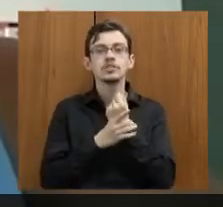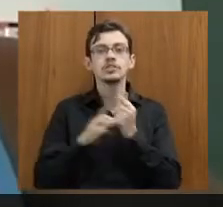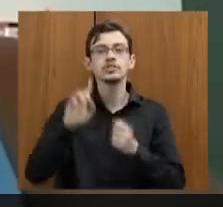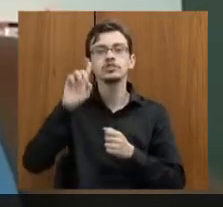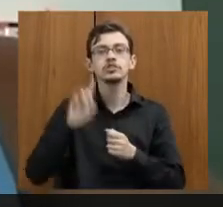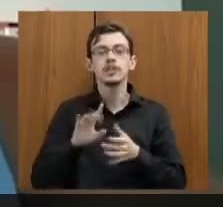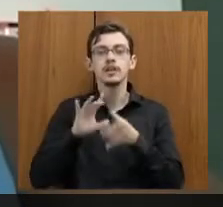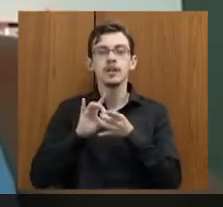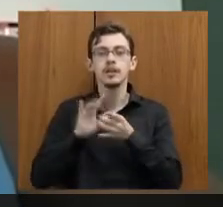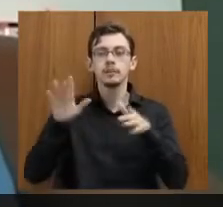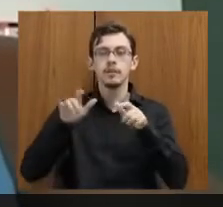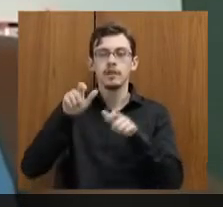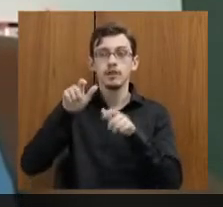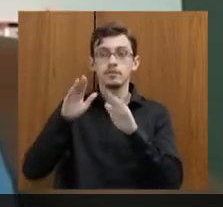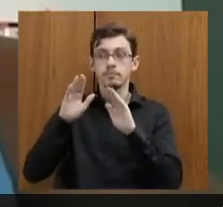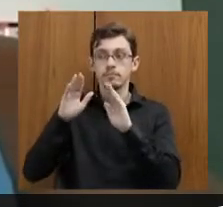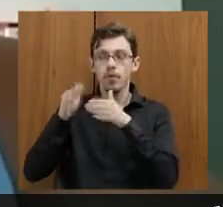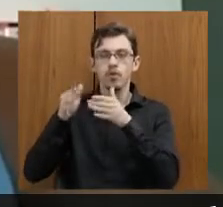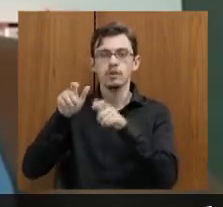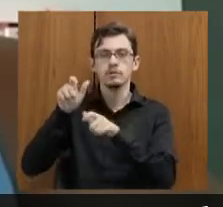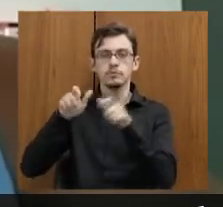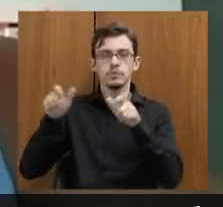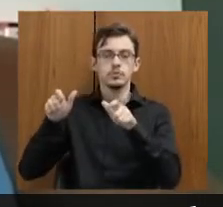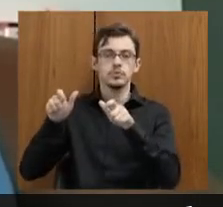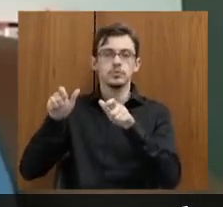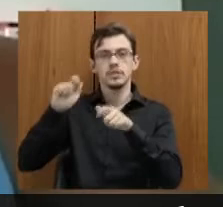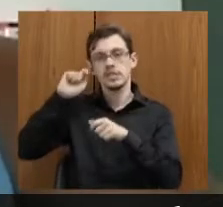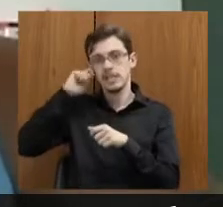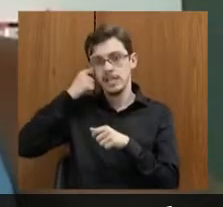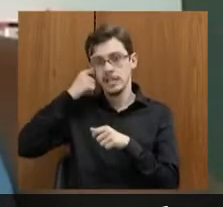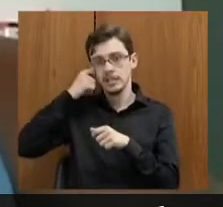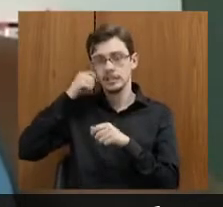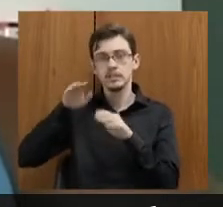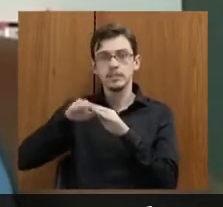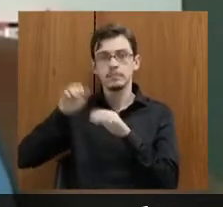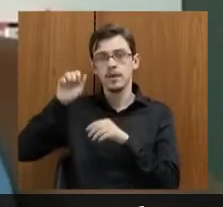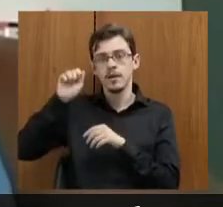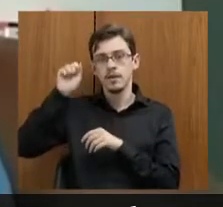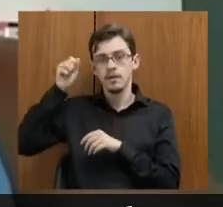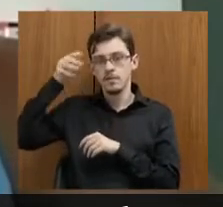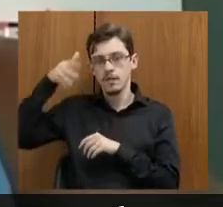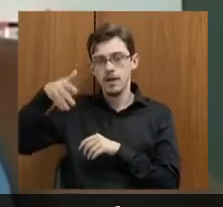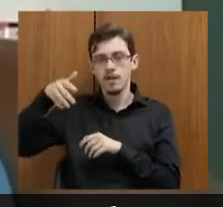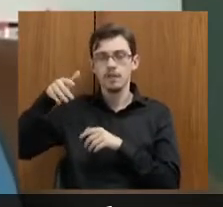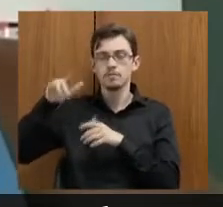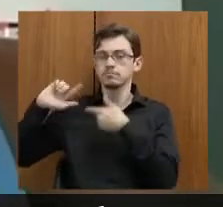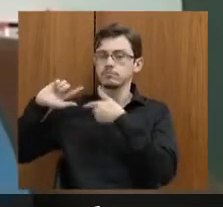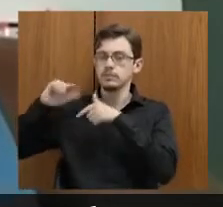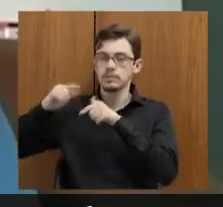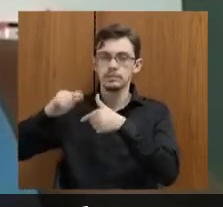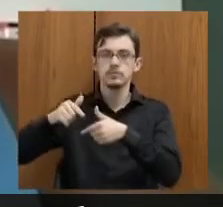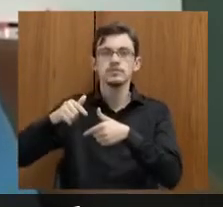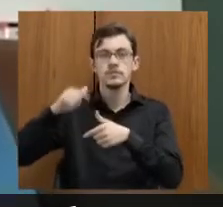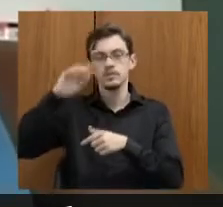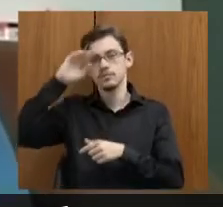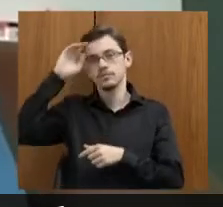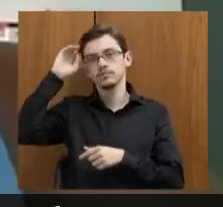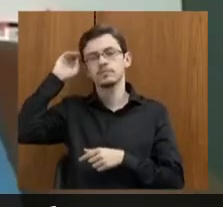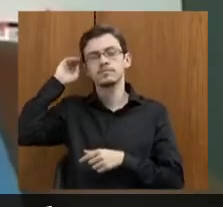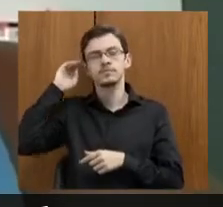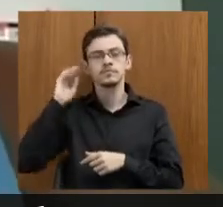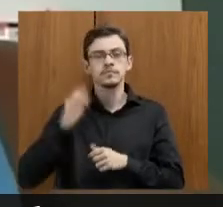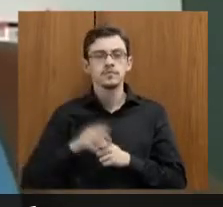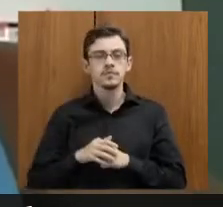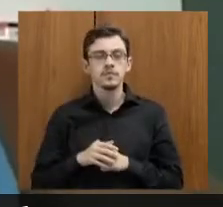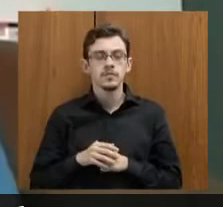os nossos povos negros e especialmente para os nossos povos e comunidades tradicionais tão um